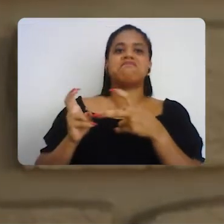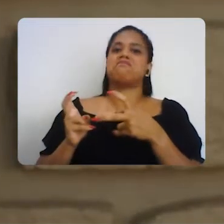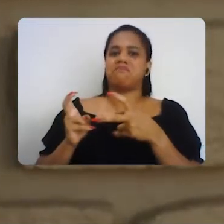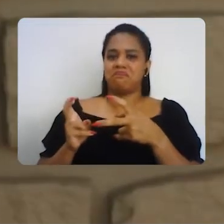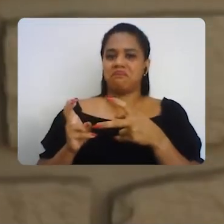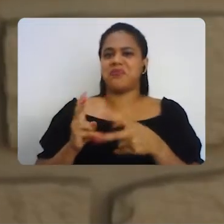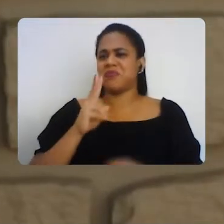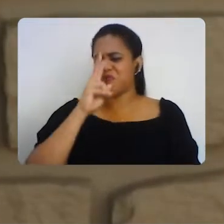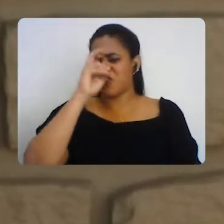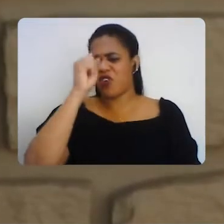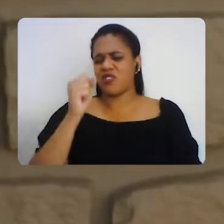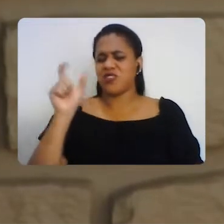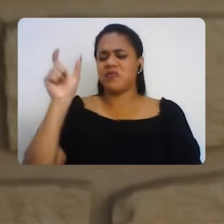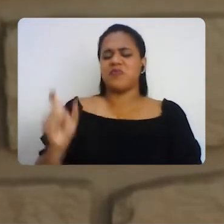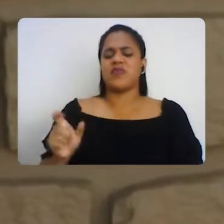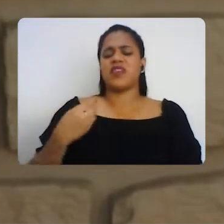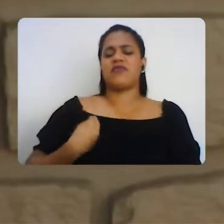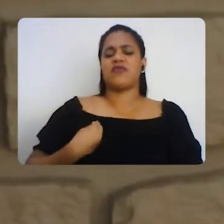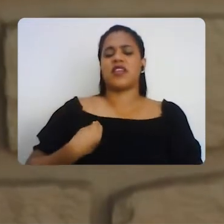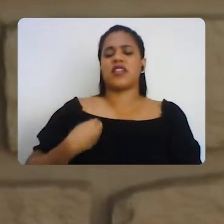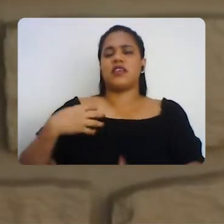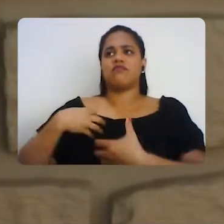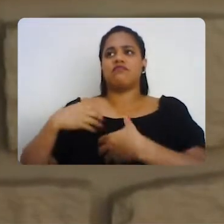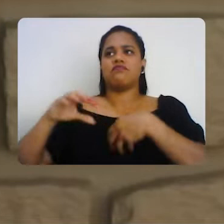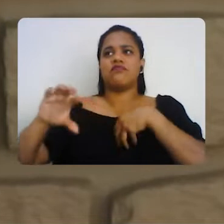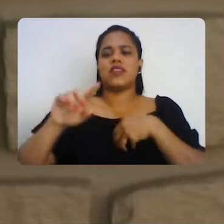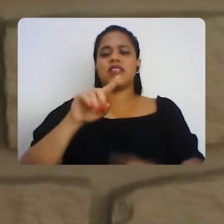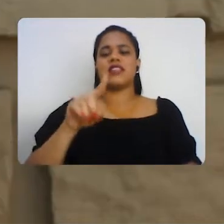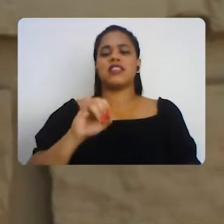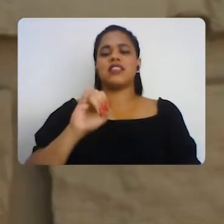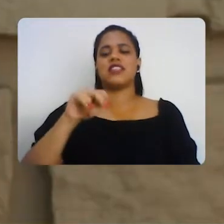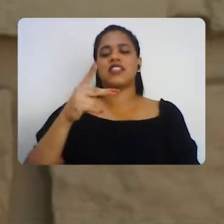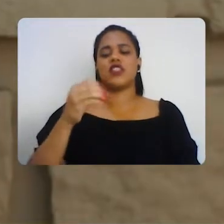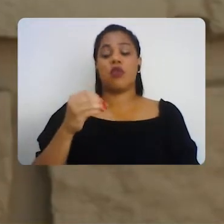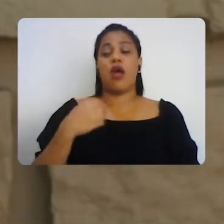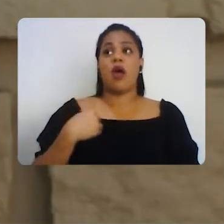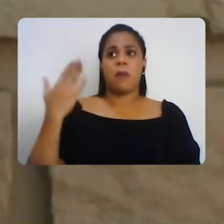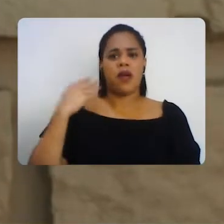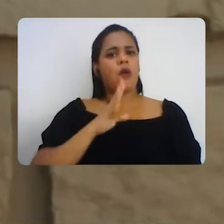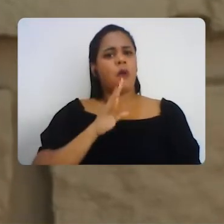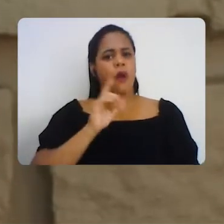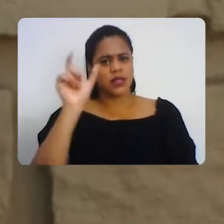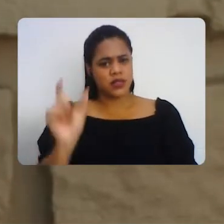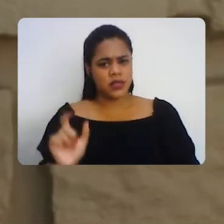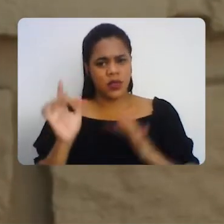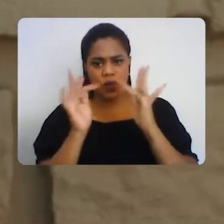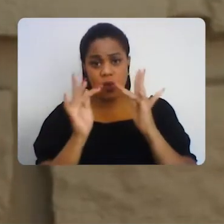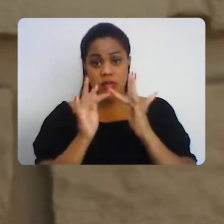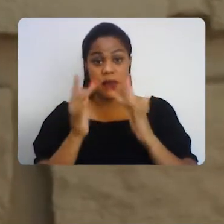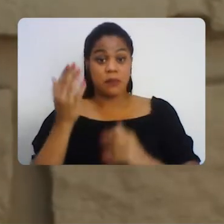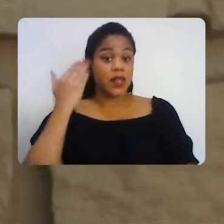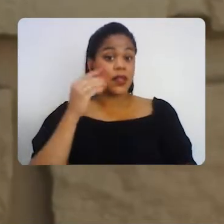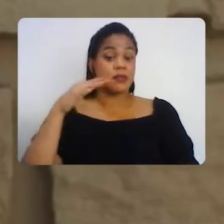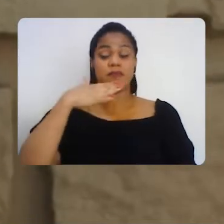era. Construir Zinho foi um desafio. Eu conheci ele, o Zinho, primeiro como